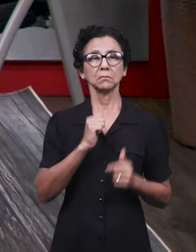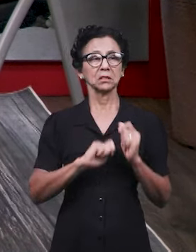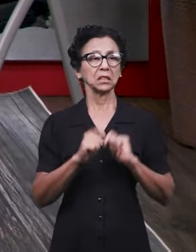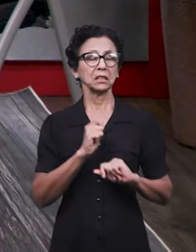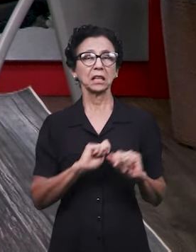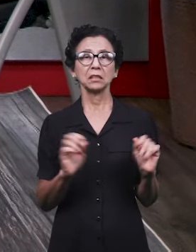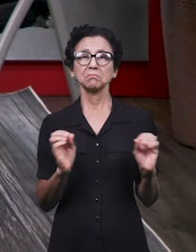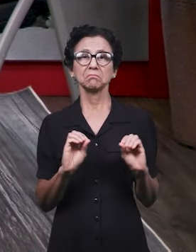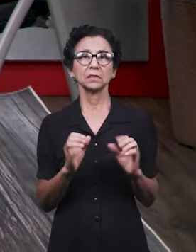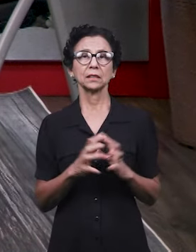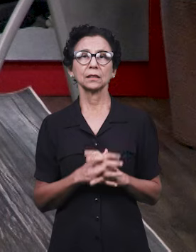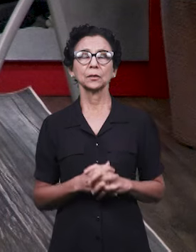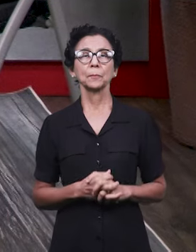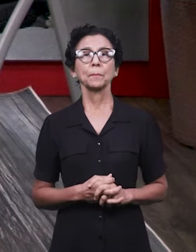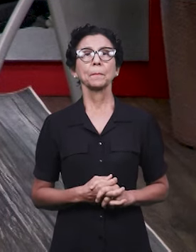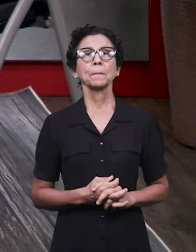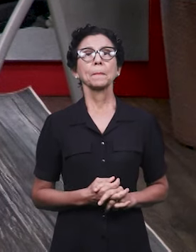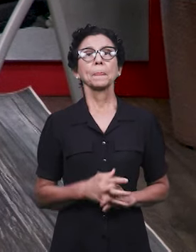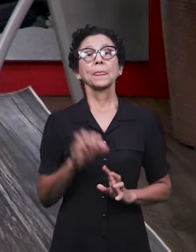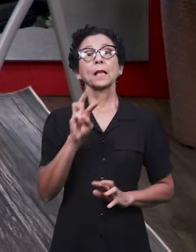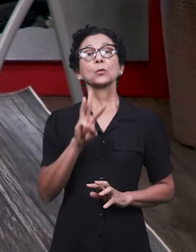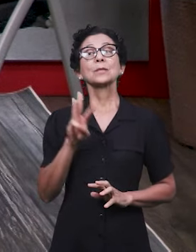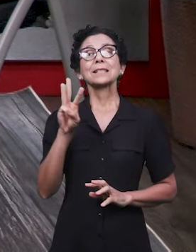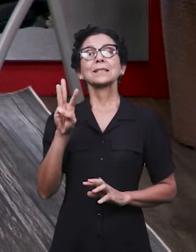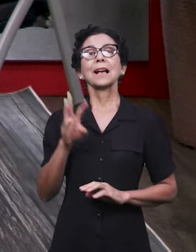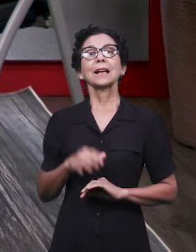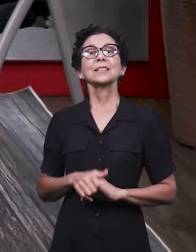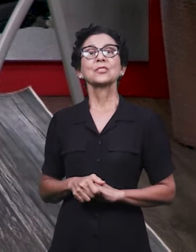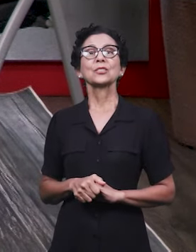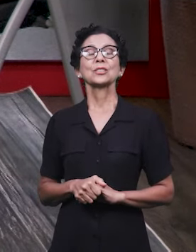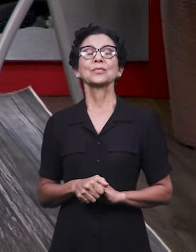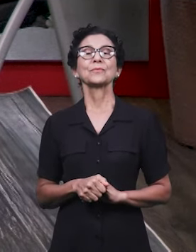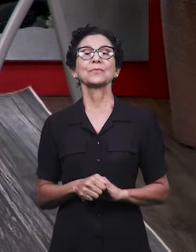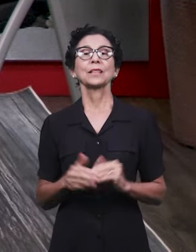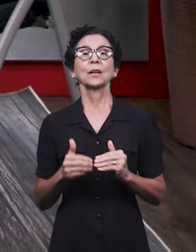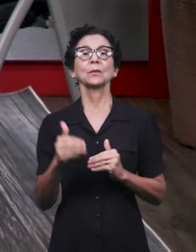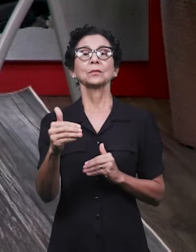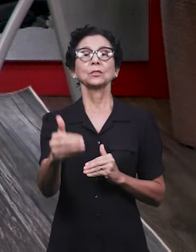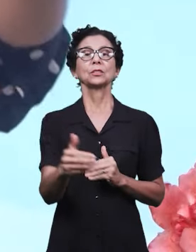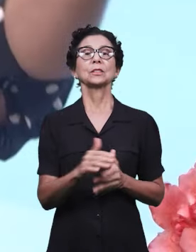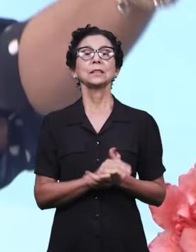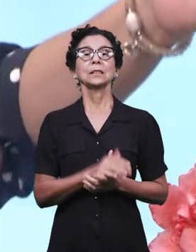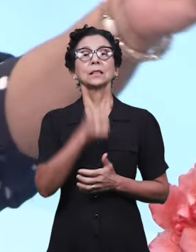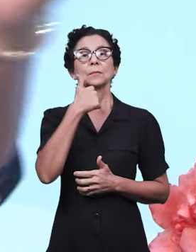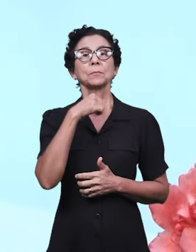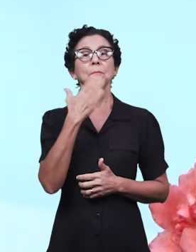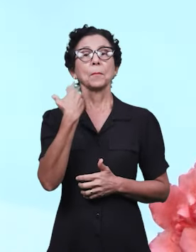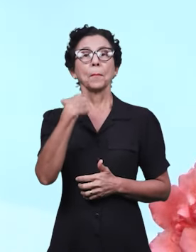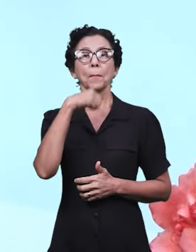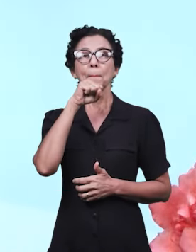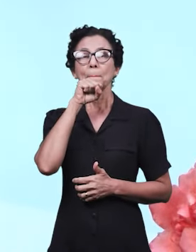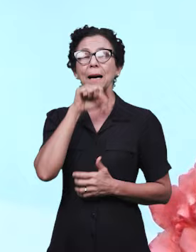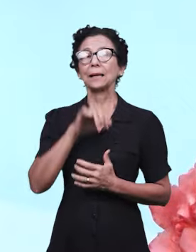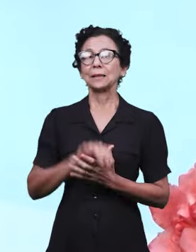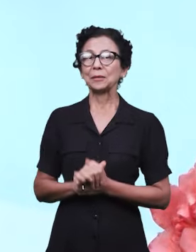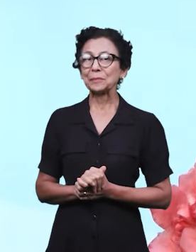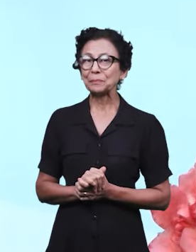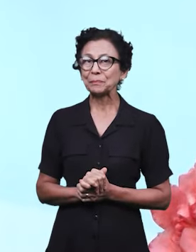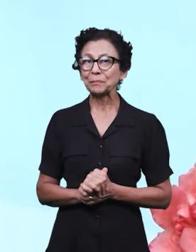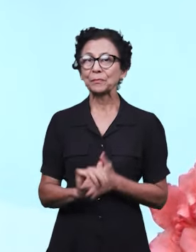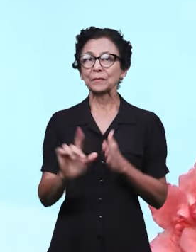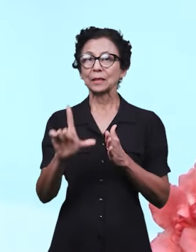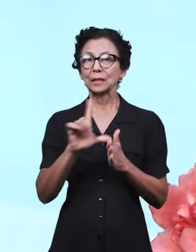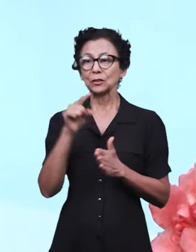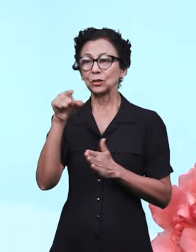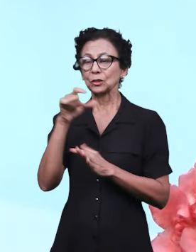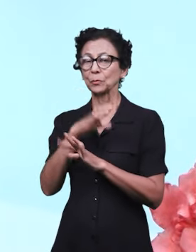irmã Leonice, disponível a rotina dos pais preparando para o culto, mostrando a foto da